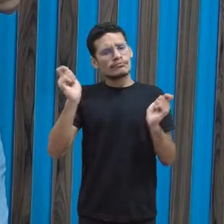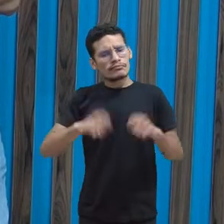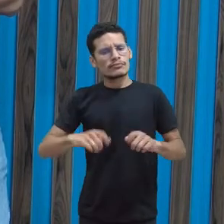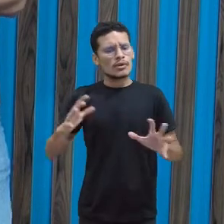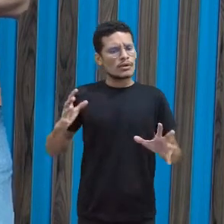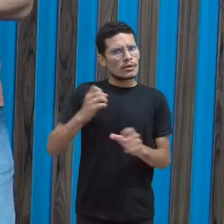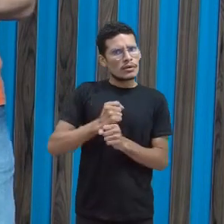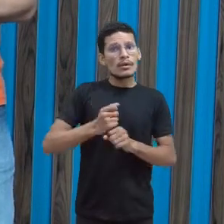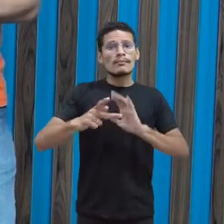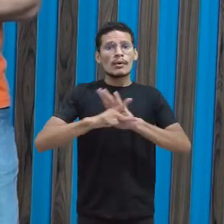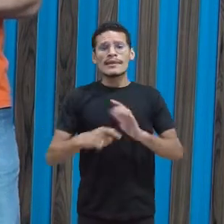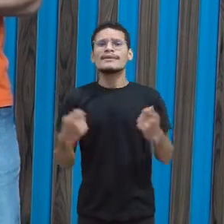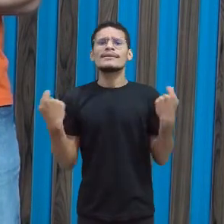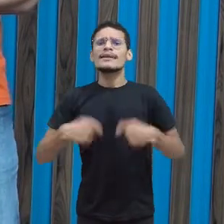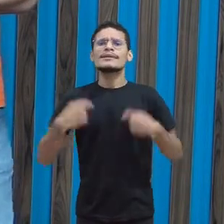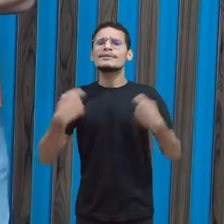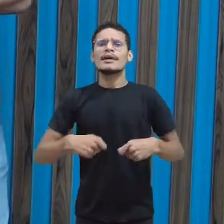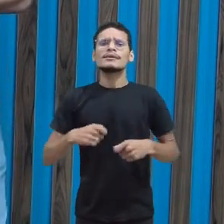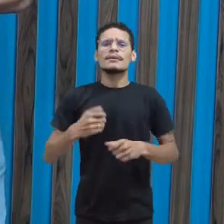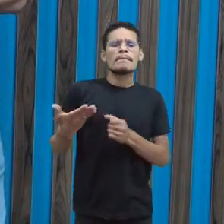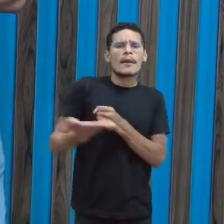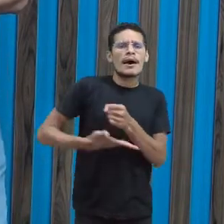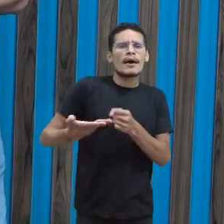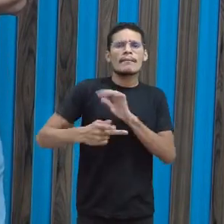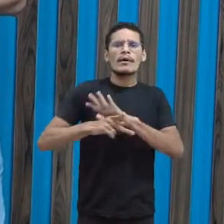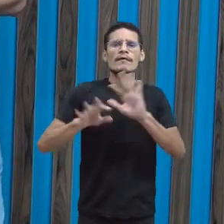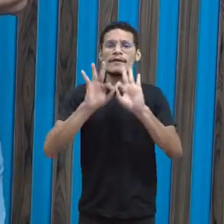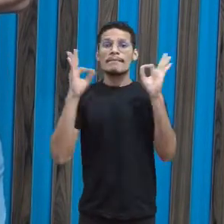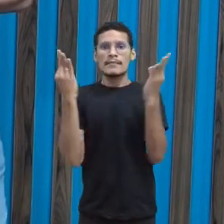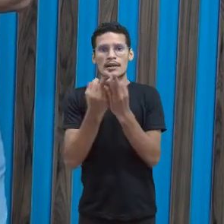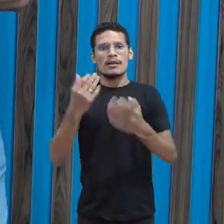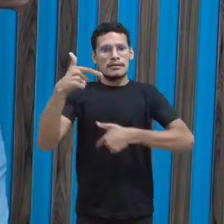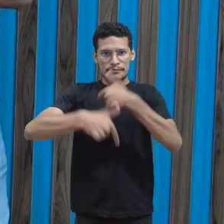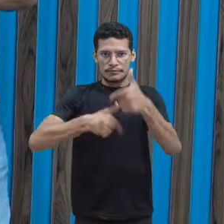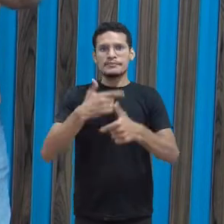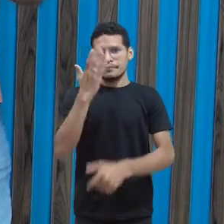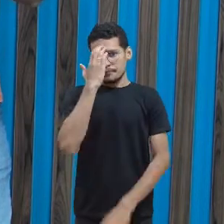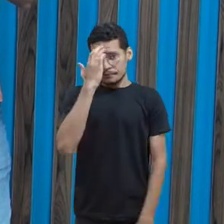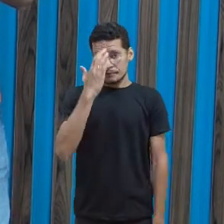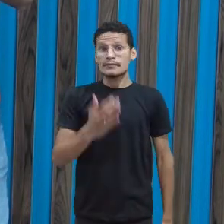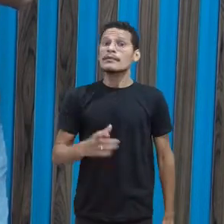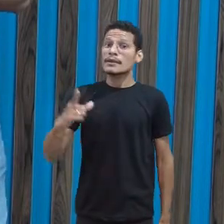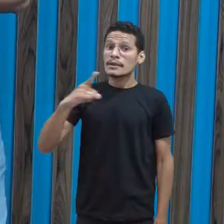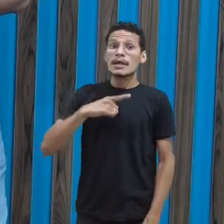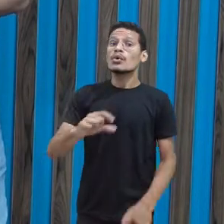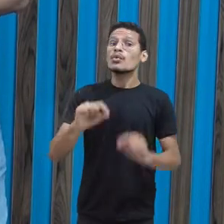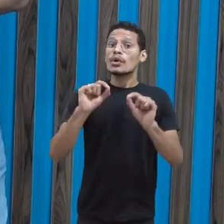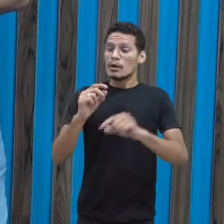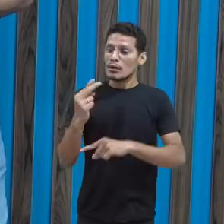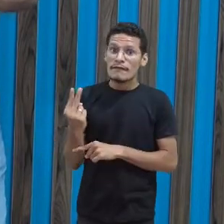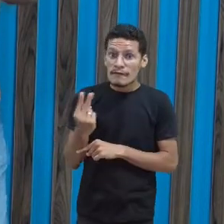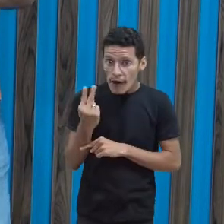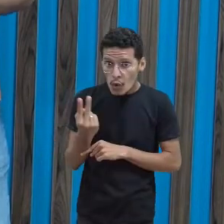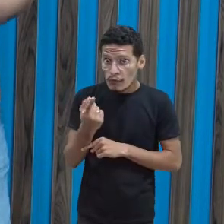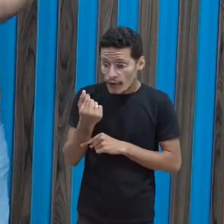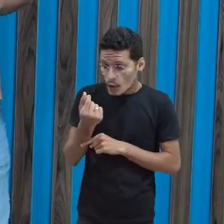quais são as necessidades básicas de uma família, de um trabalhador. Então, se estabelece um valor.